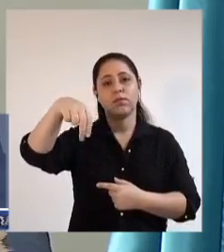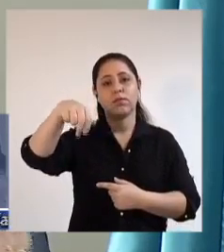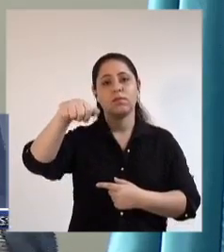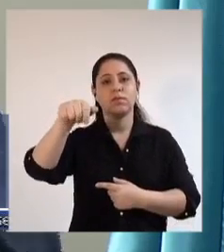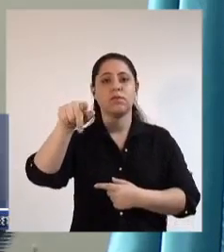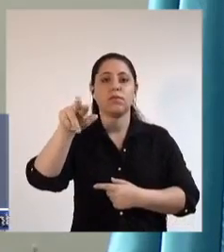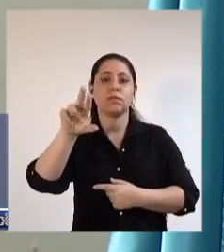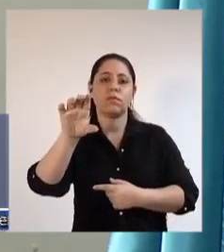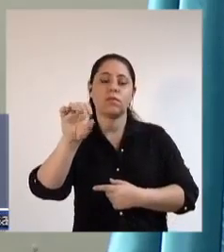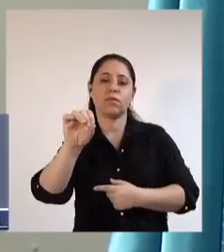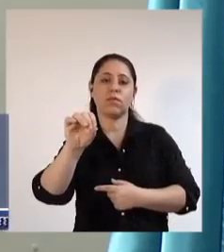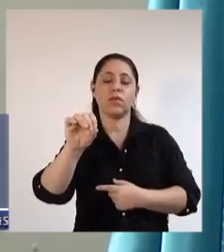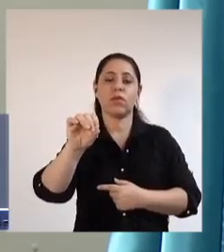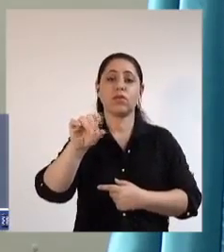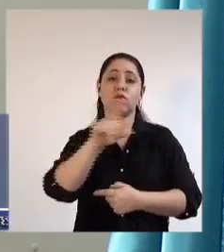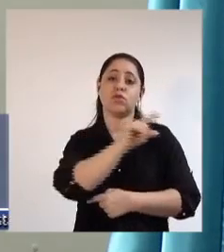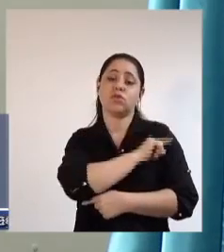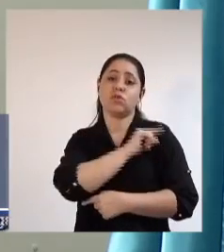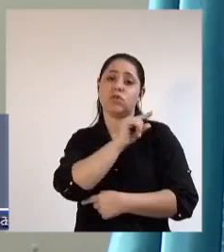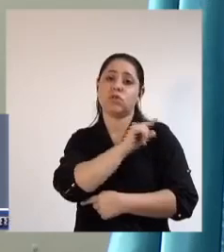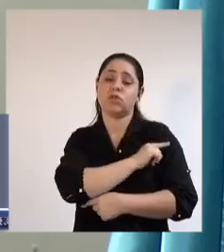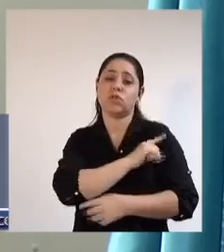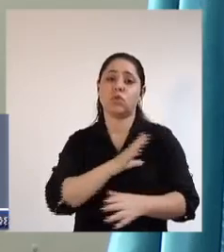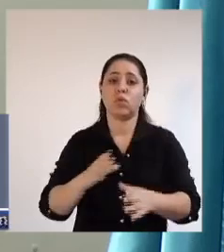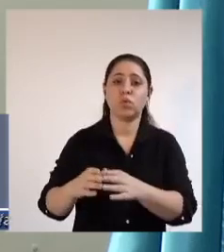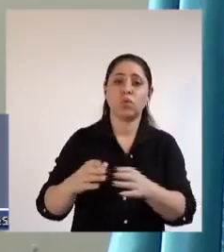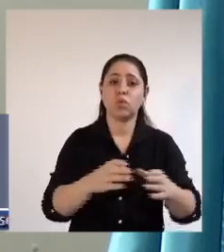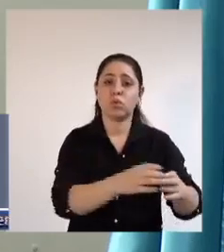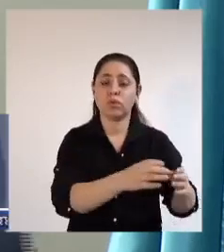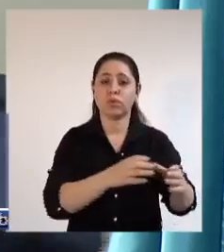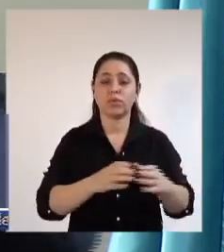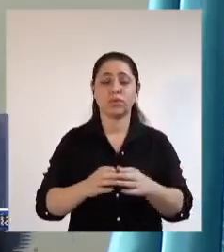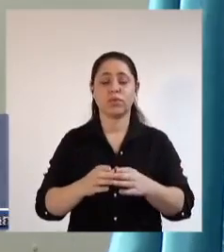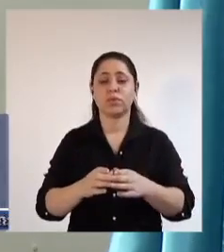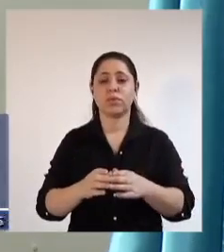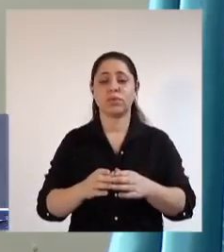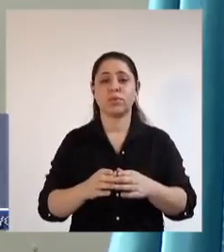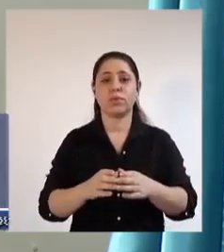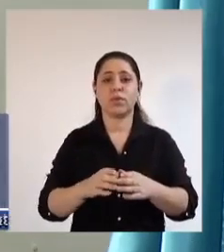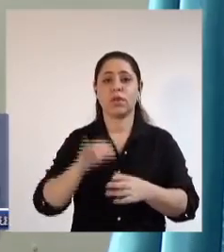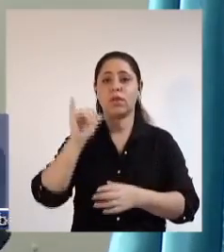gerente das unidades de conservação do imasul